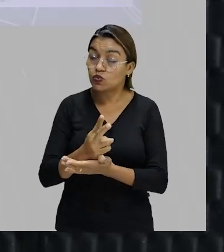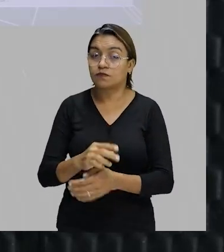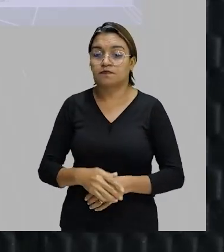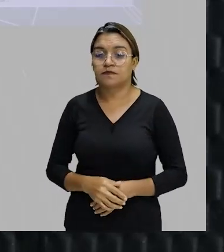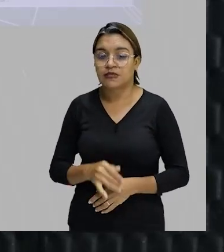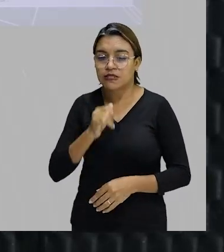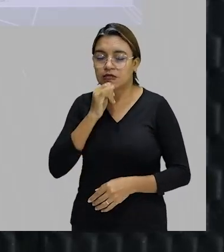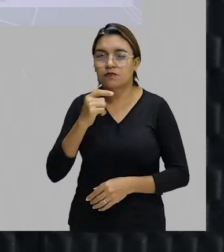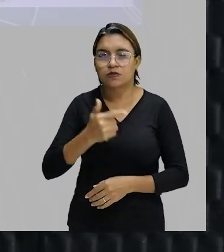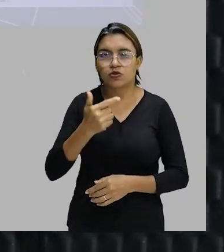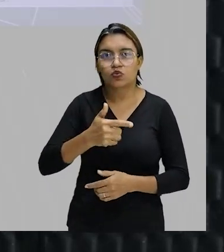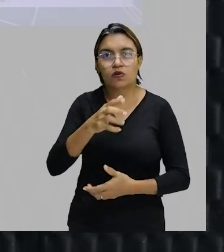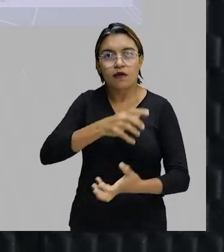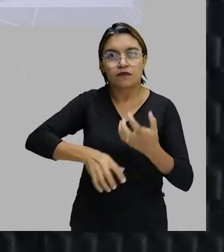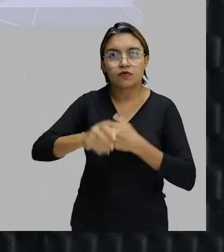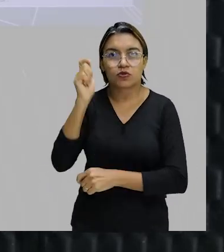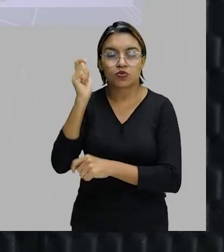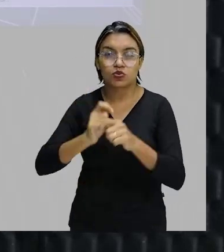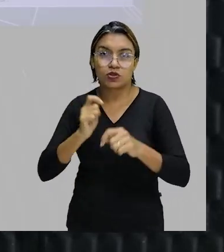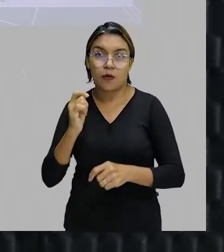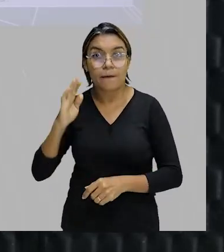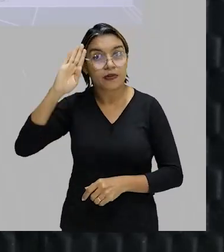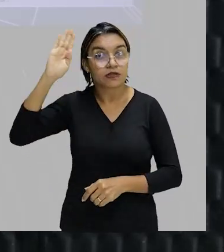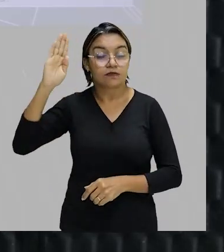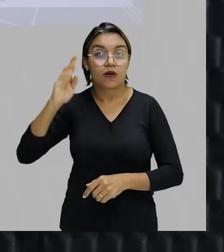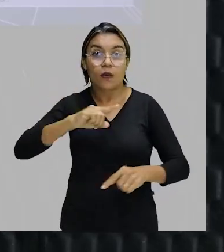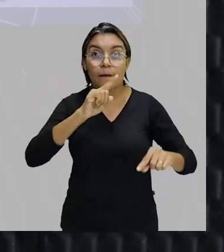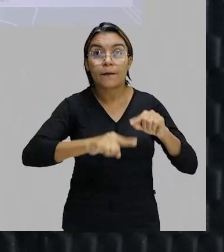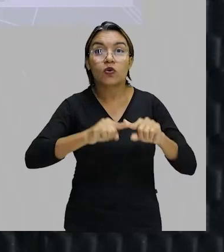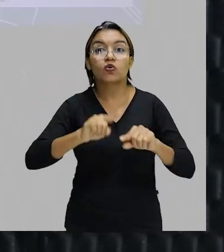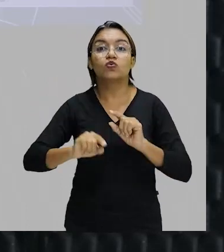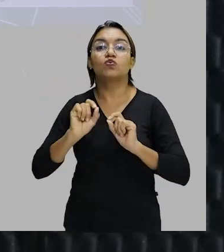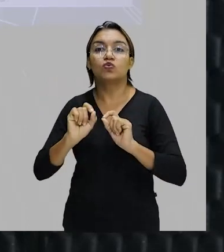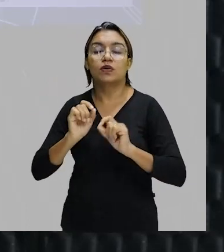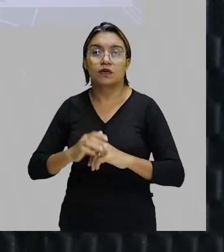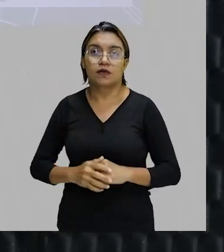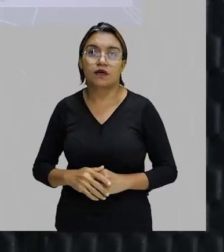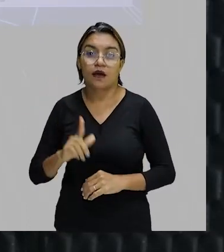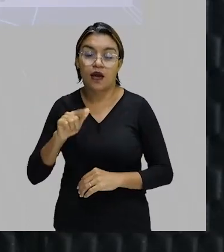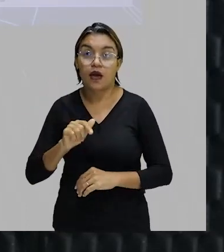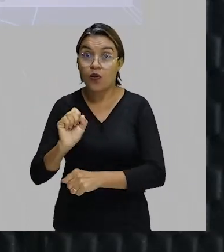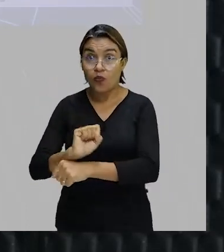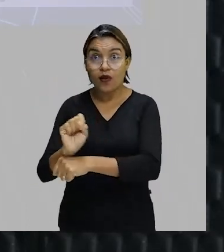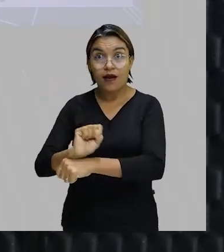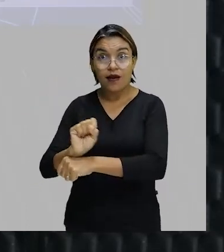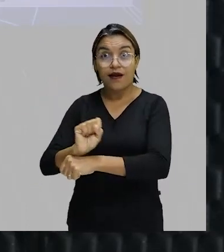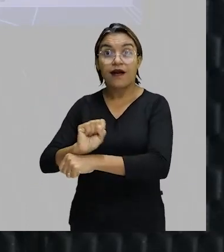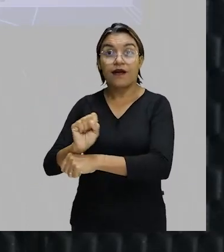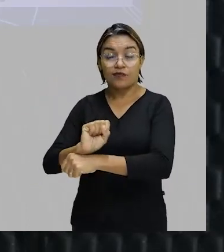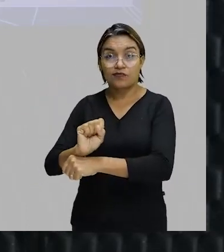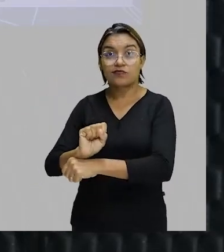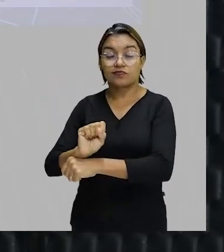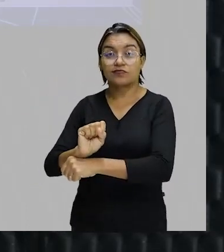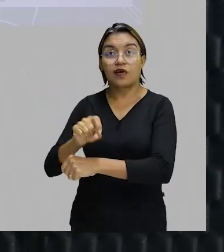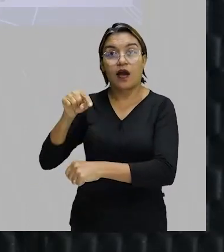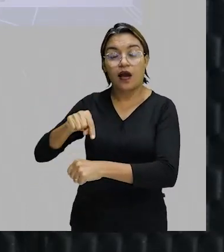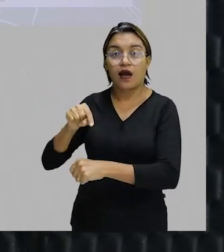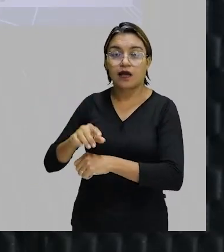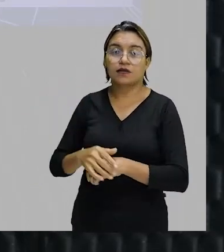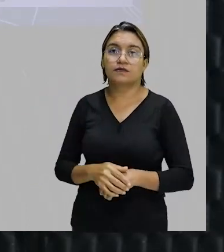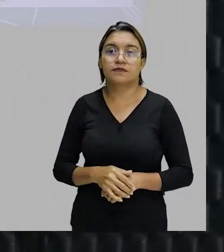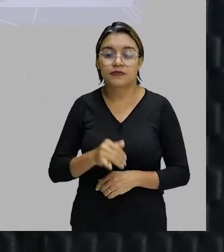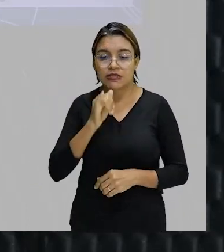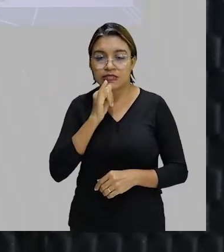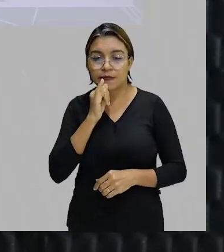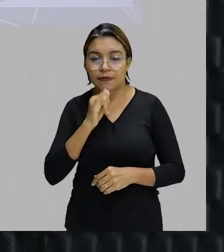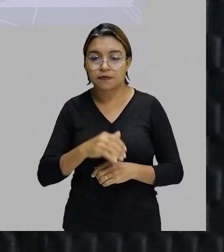segunda revolução industrial, o principal produto, aí, o grande expoente, será o automóvel. Tá? Mas não apenas ele. Nós vamos ter o